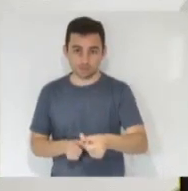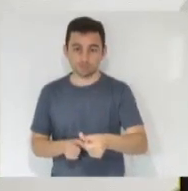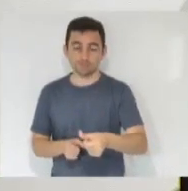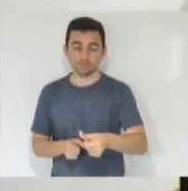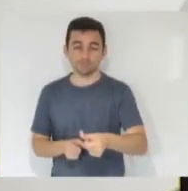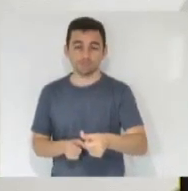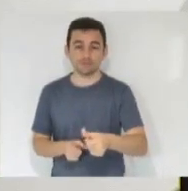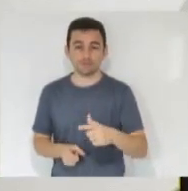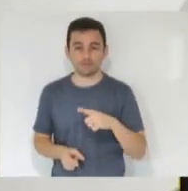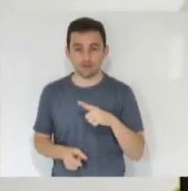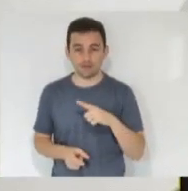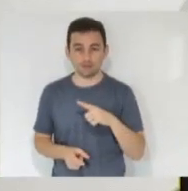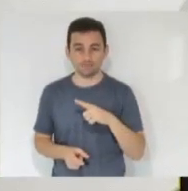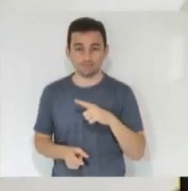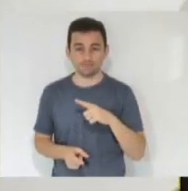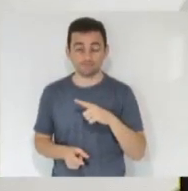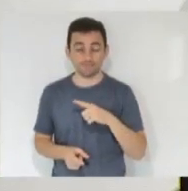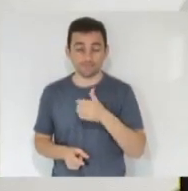estado